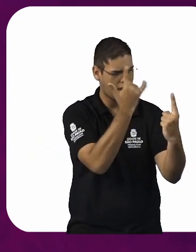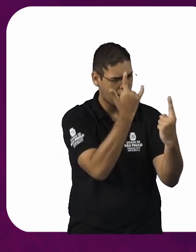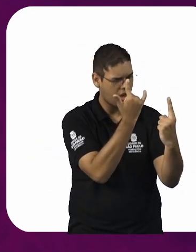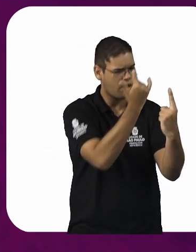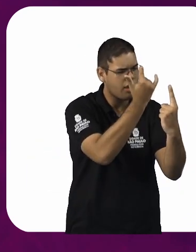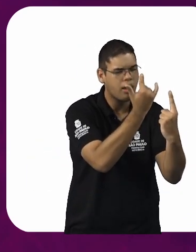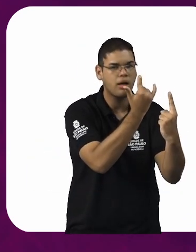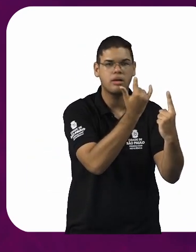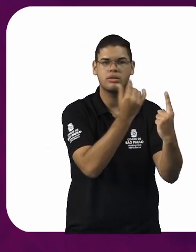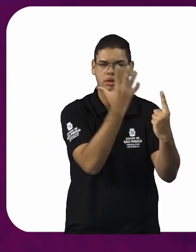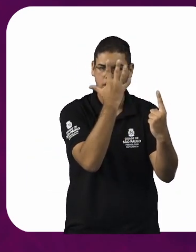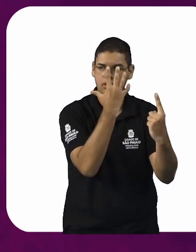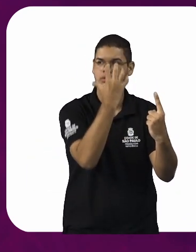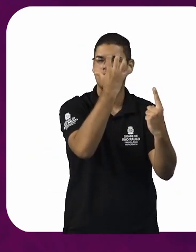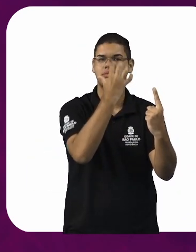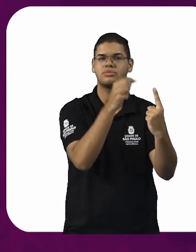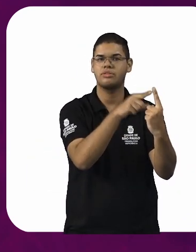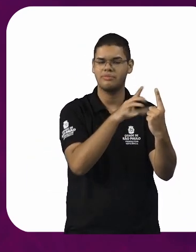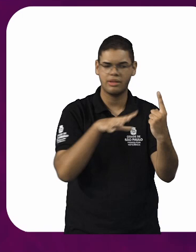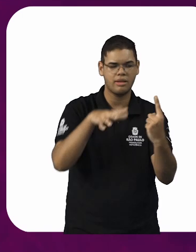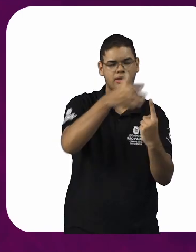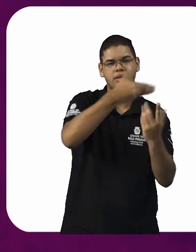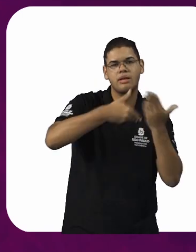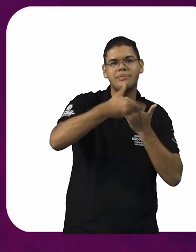dentro daquela norma quadradinha que culturalmente, socialmente nós